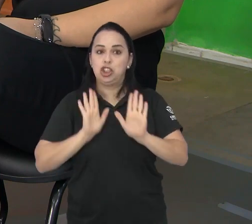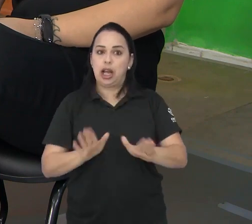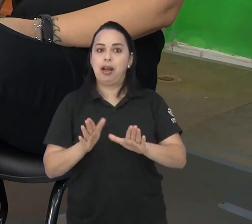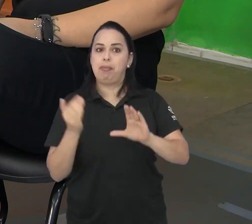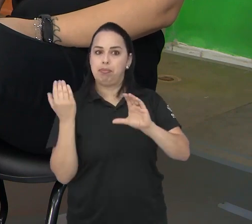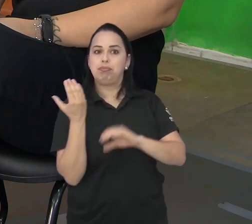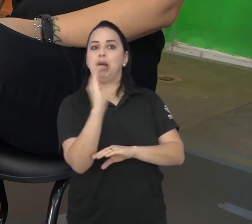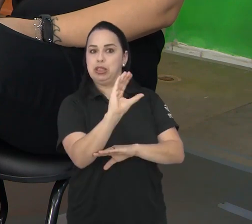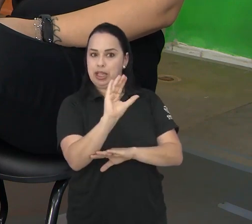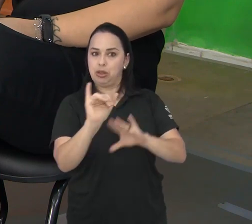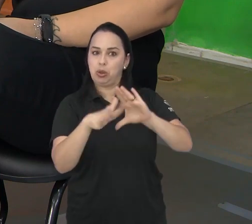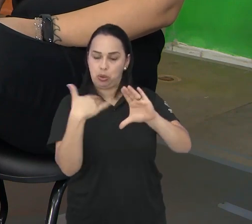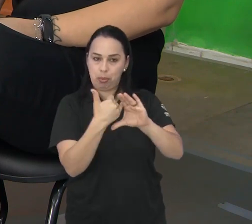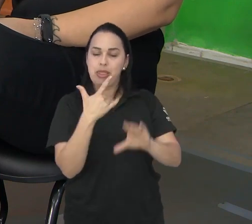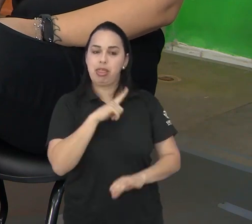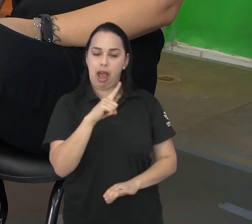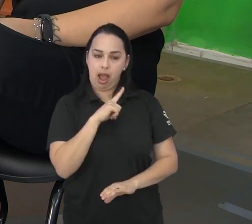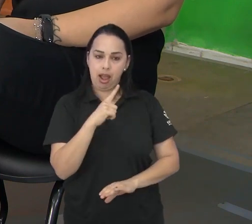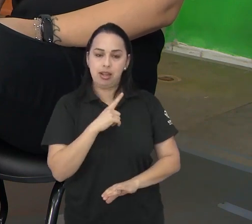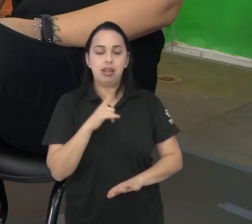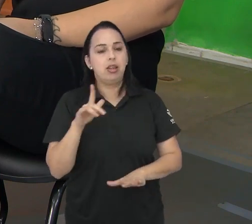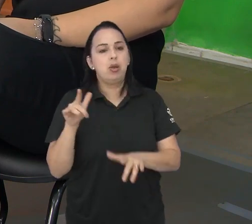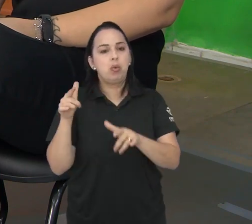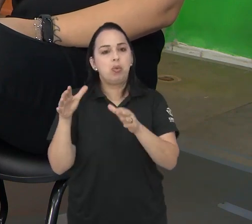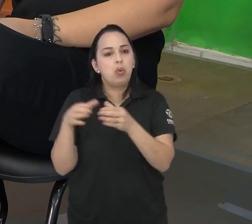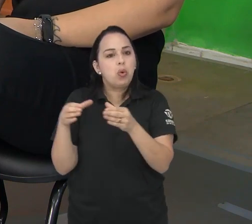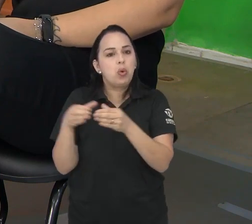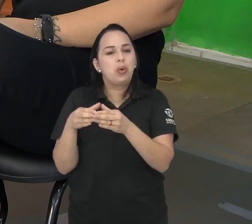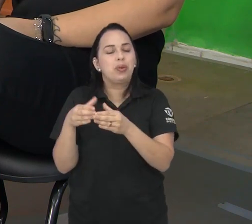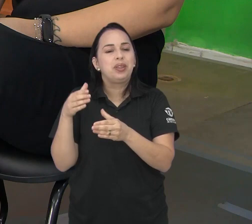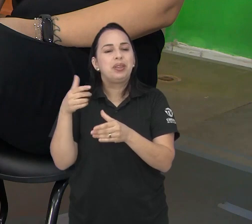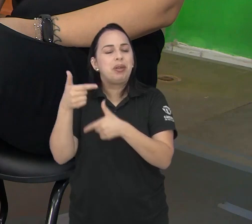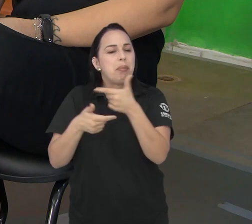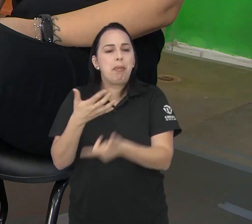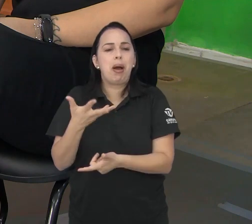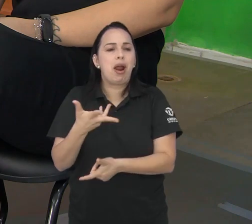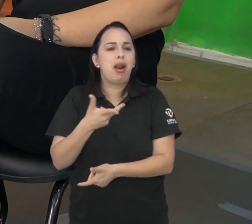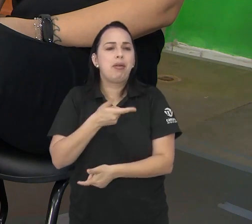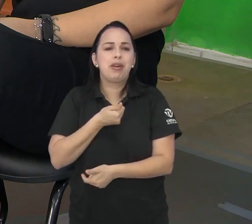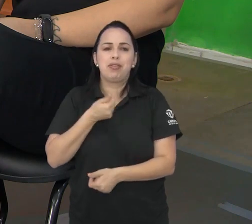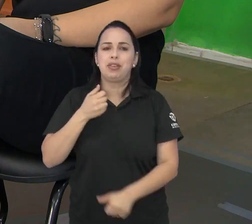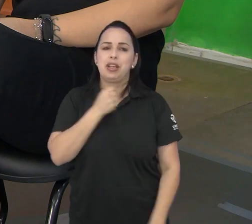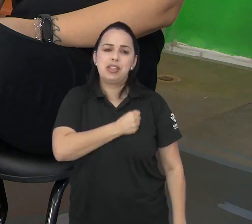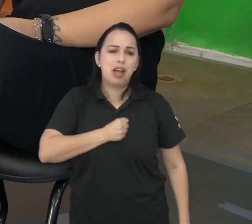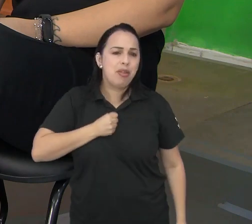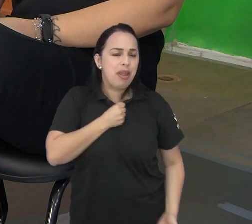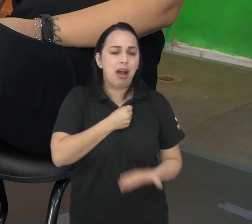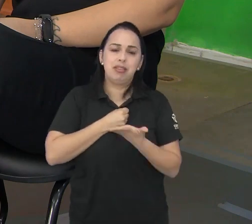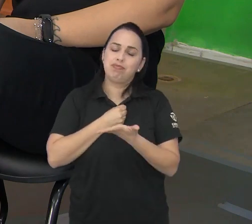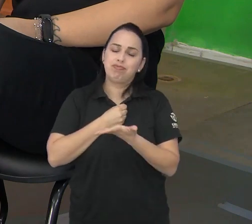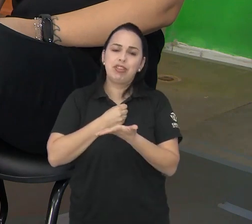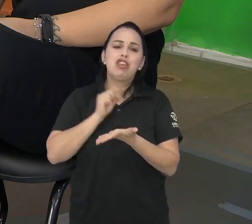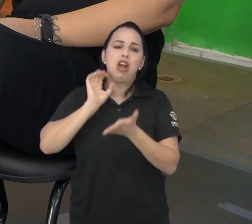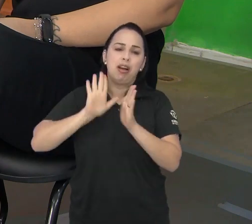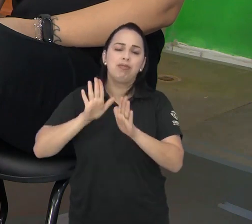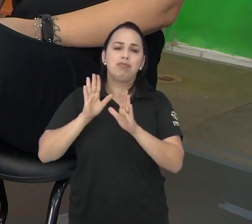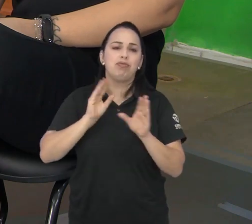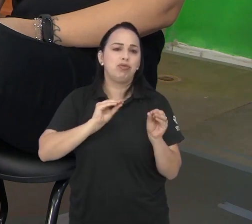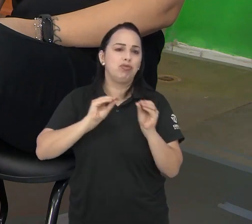que está disponível no YouTube, né? E foi um trabalho incrível, assim, eu tenho saudade de hoje a gente não ter mais esse